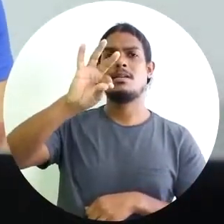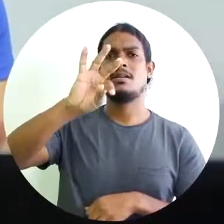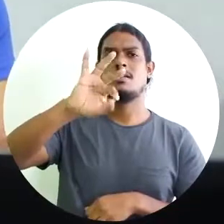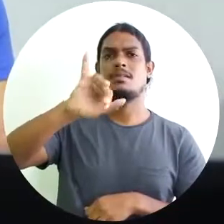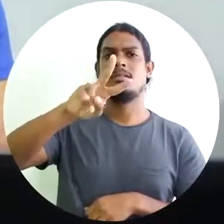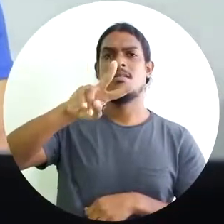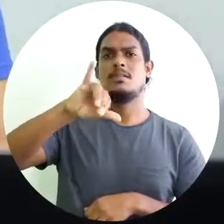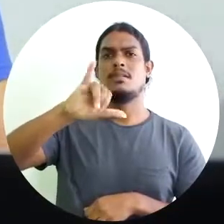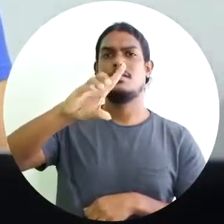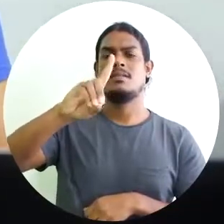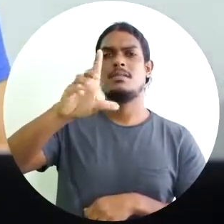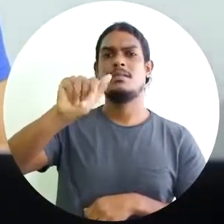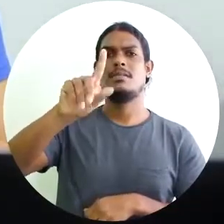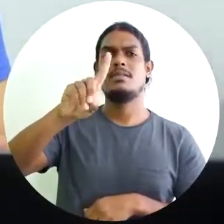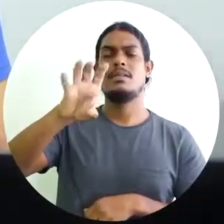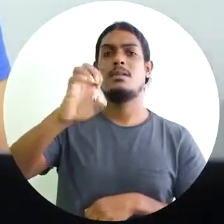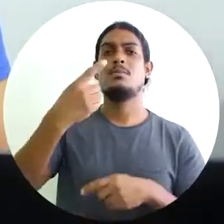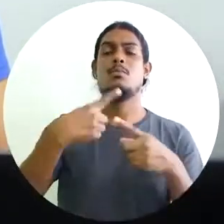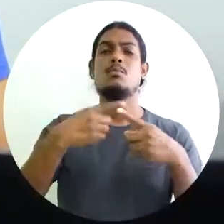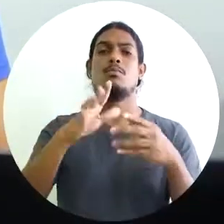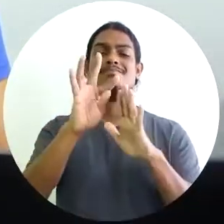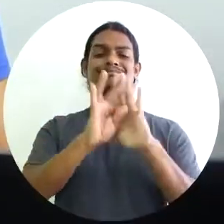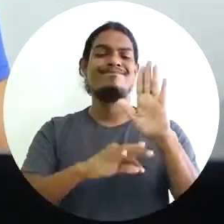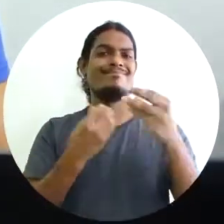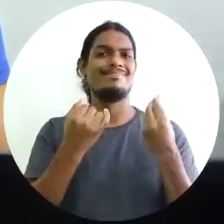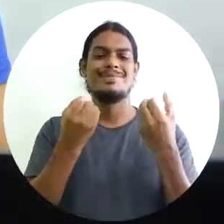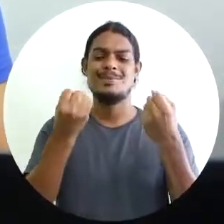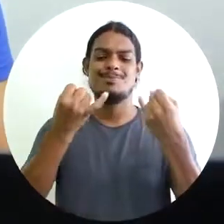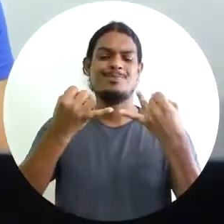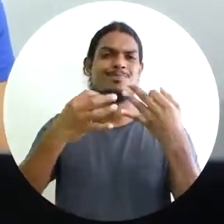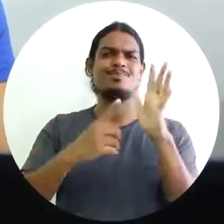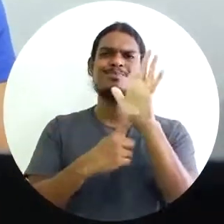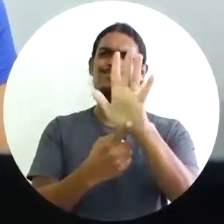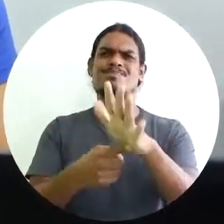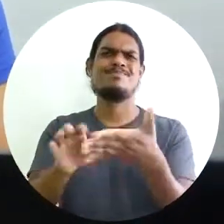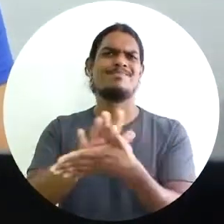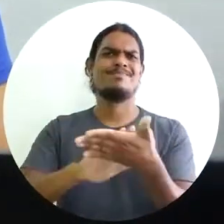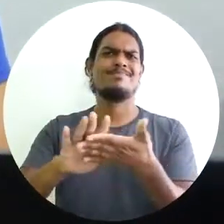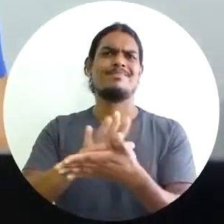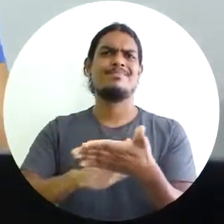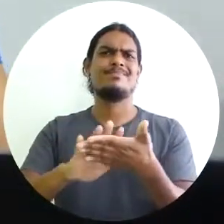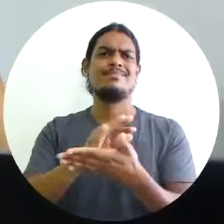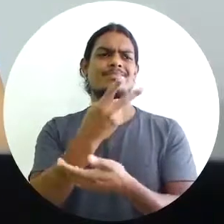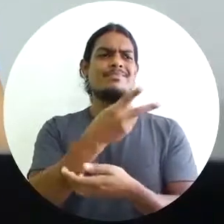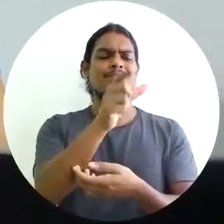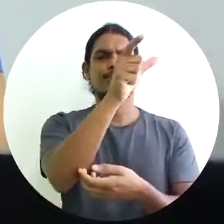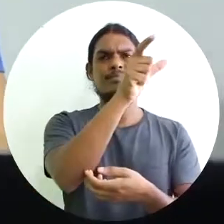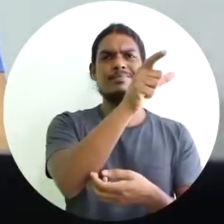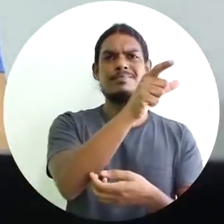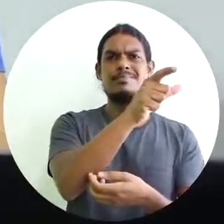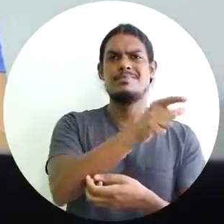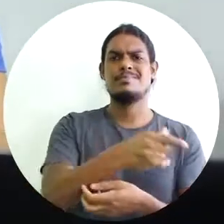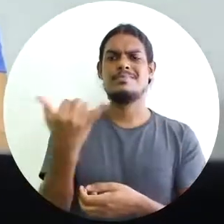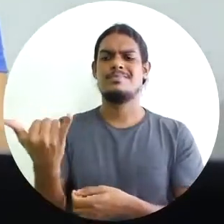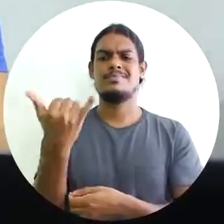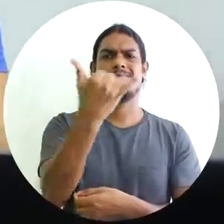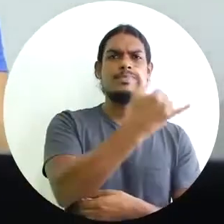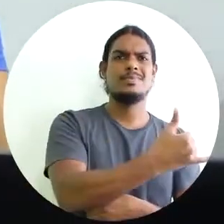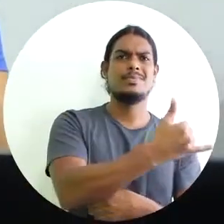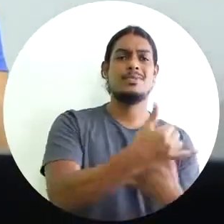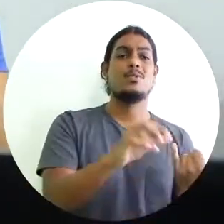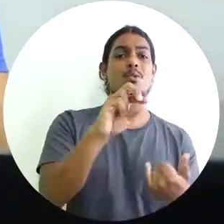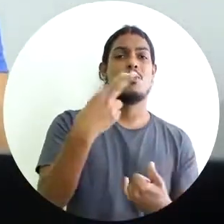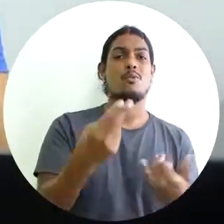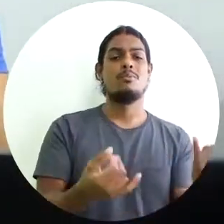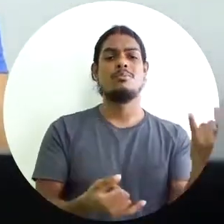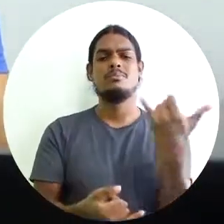dizer, ou esse o que eu tenho a dizer não faz parte de uma relação que o outro, né, o interlocutor, também compreenda como fator